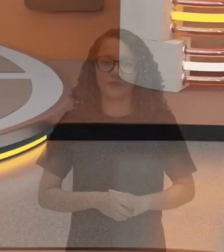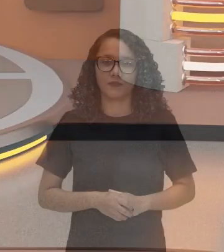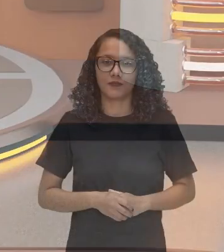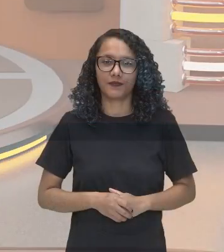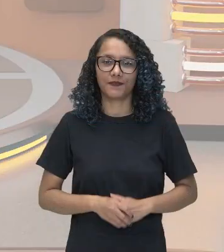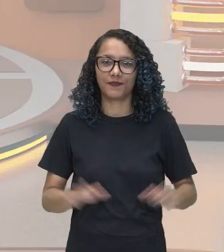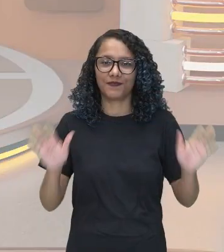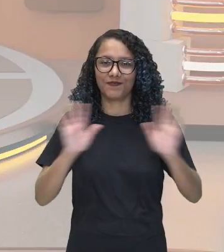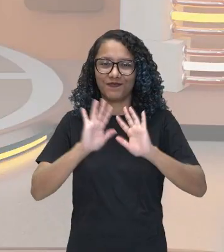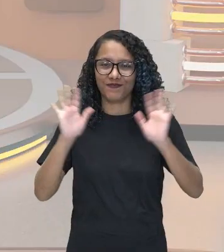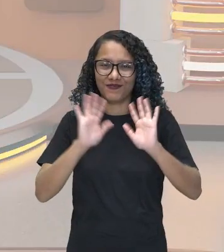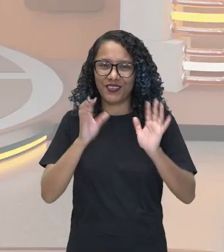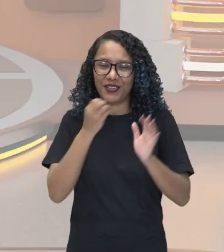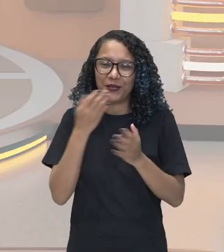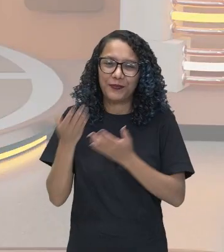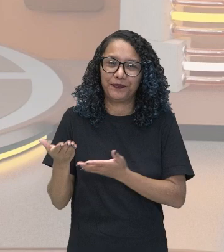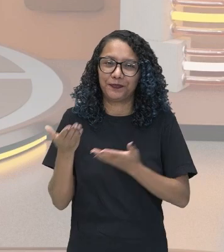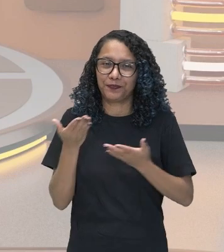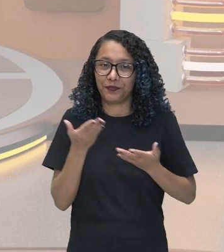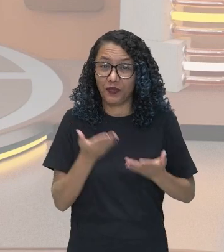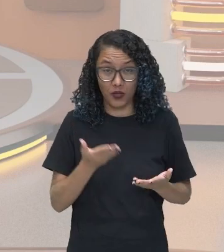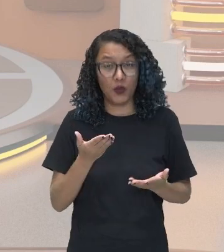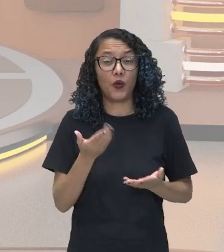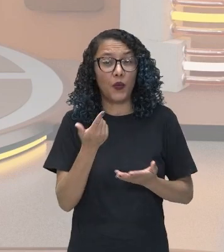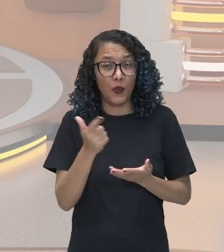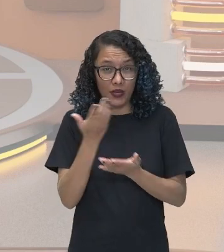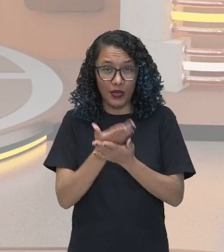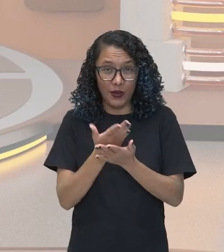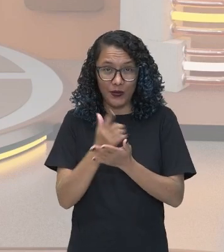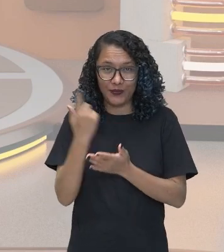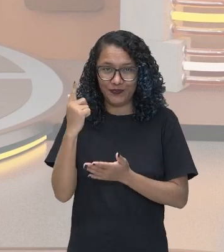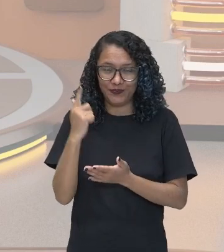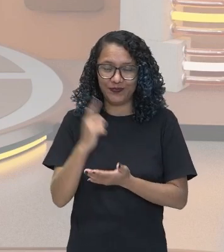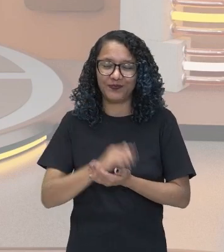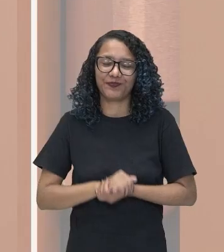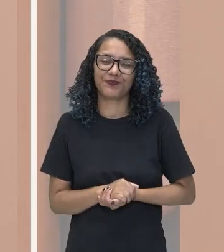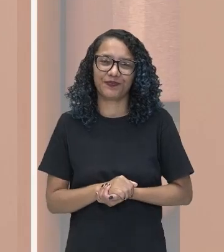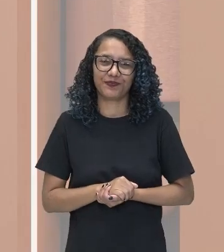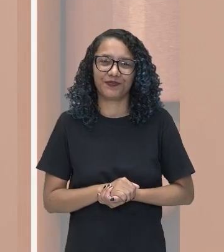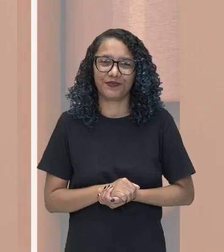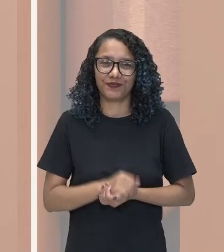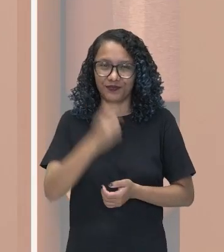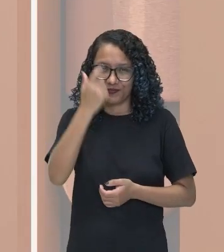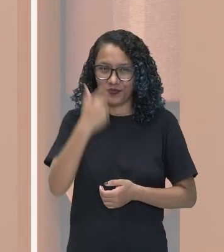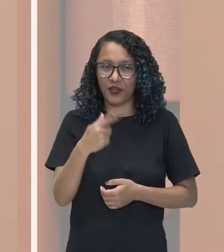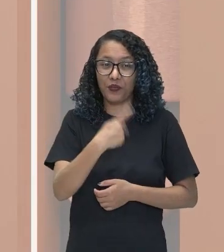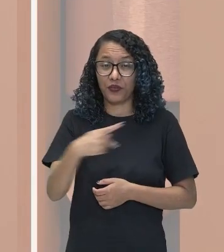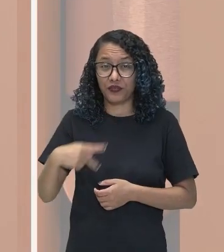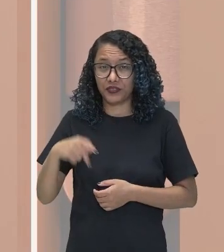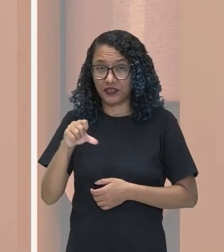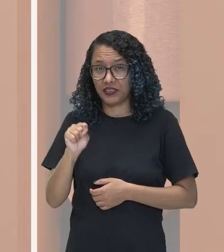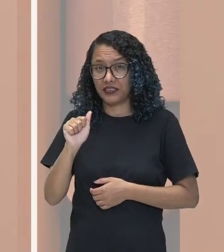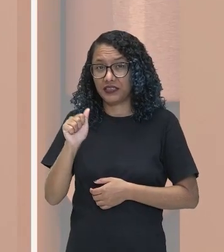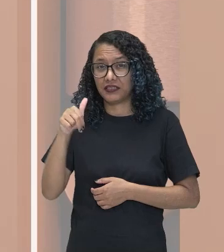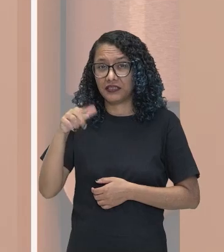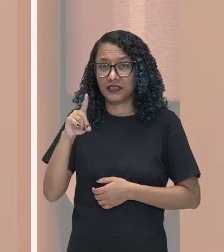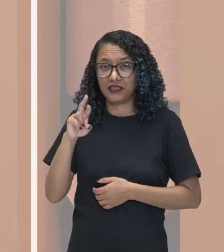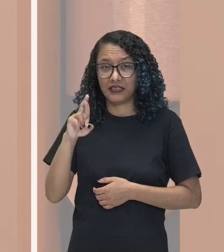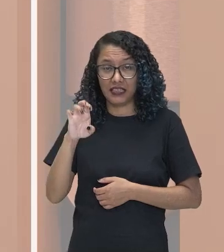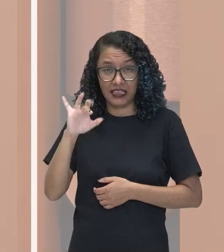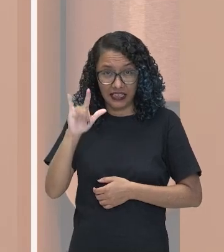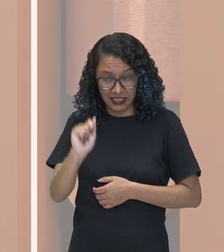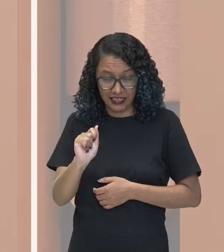Olá a todos vocês, sejam bem-vindos a mais uma aula de Geografia. Eu sou a professora Sandréia